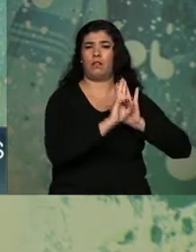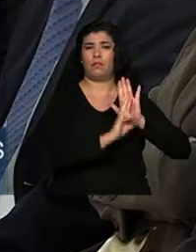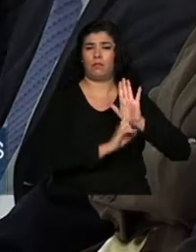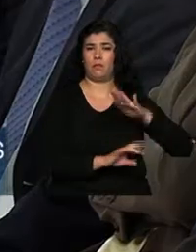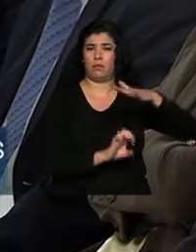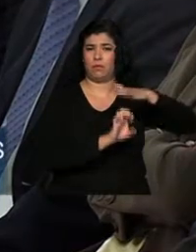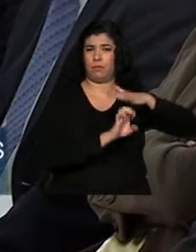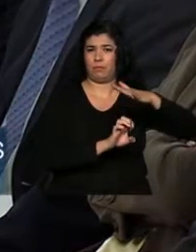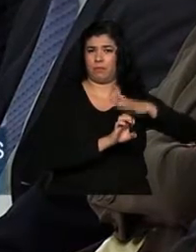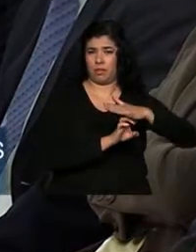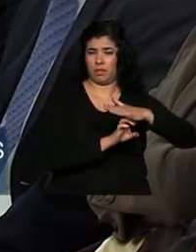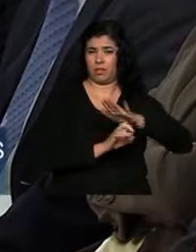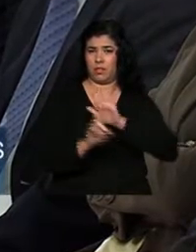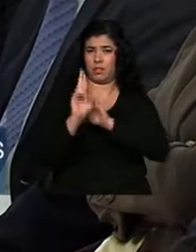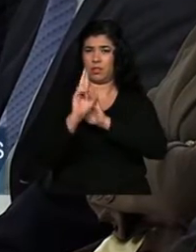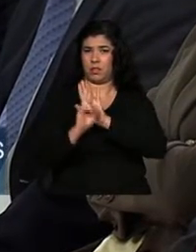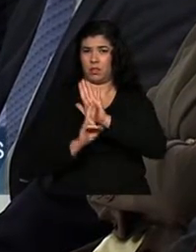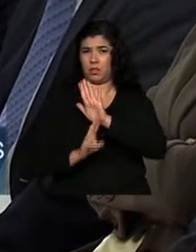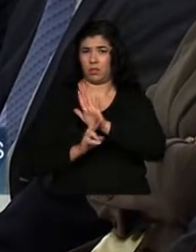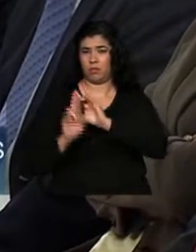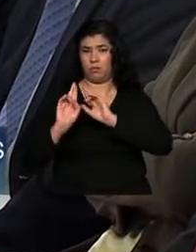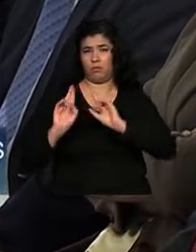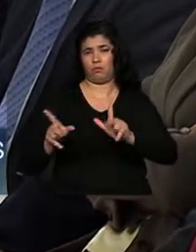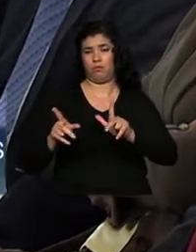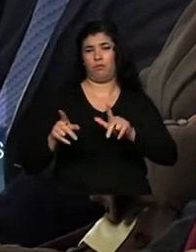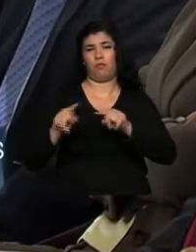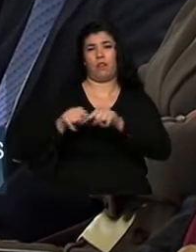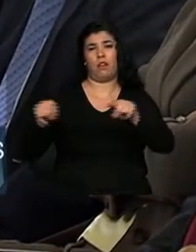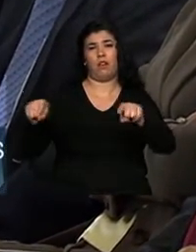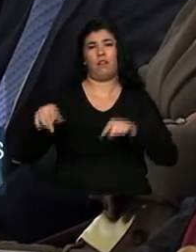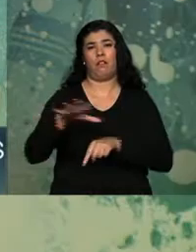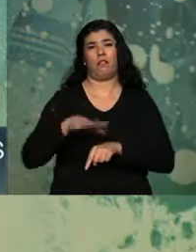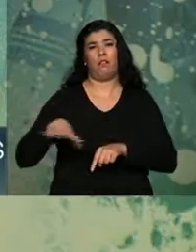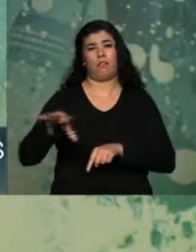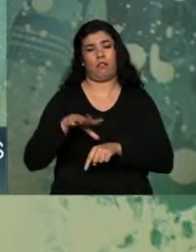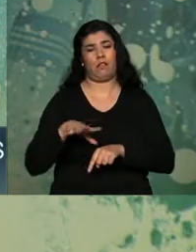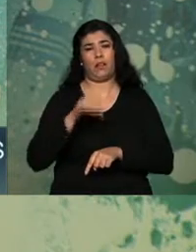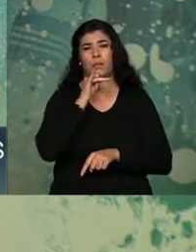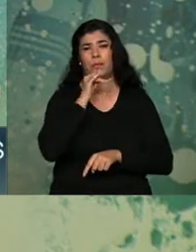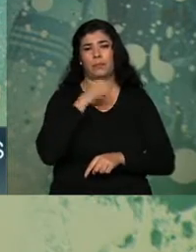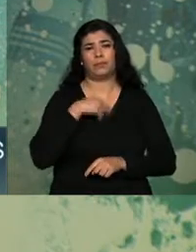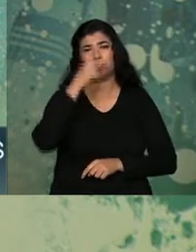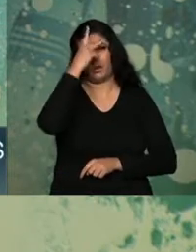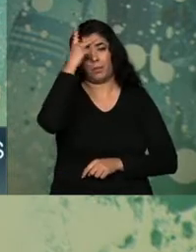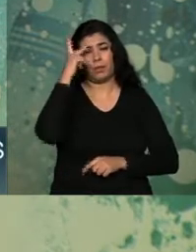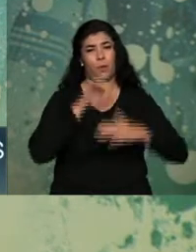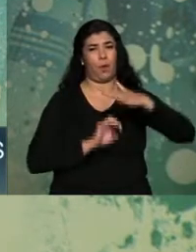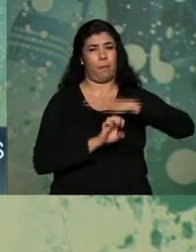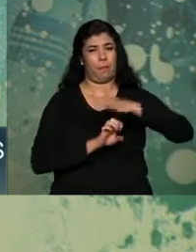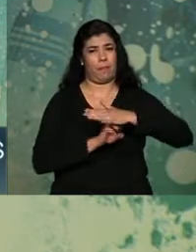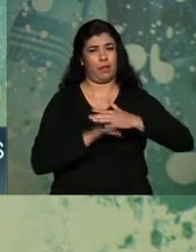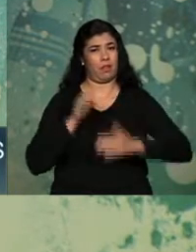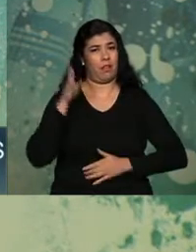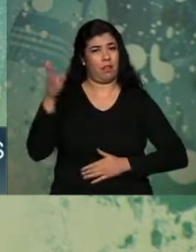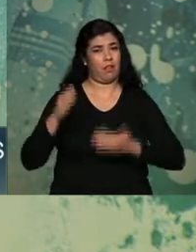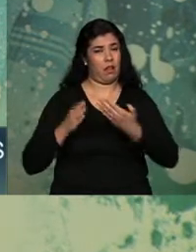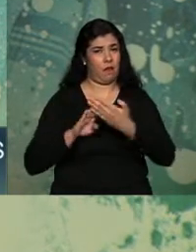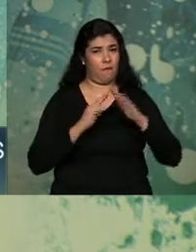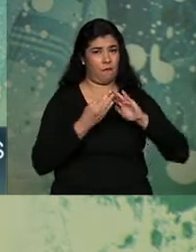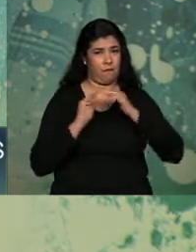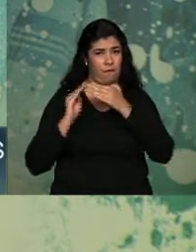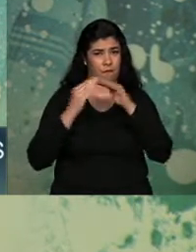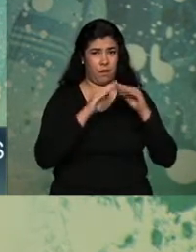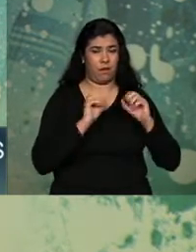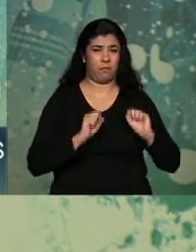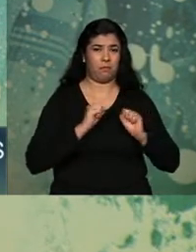da regularidade fundiária do imóvel. Então, um empresário que está dentro de uma favela, dentro de uma comunidade, ele pode registrar